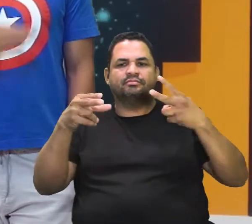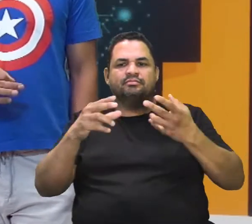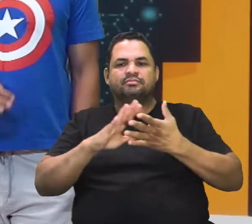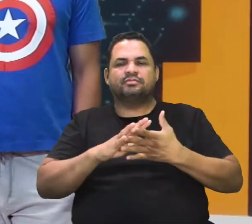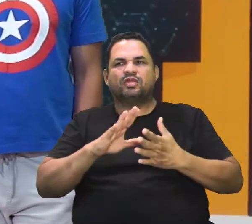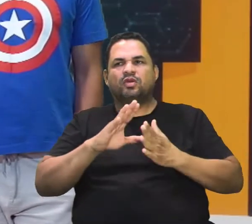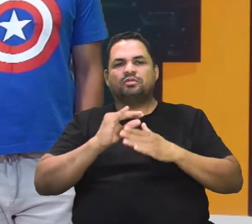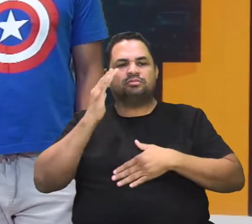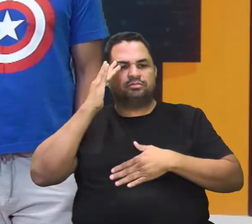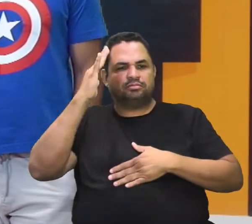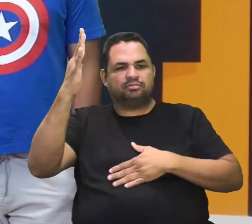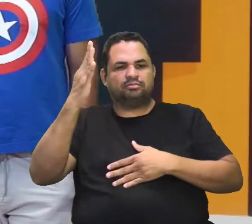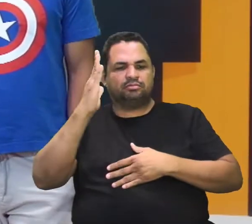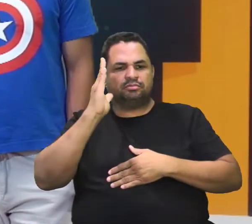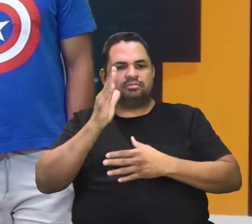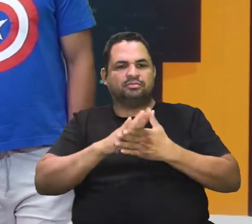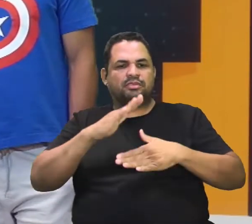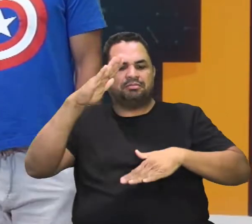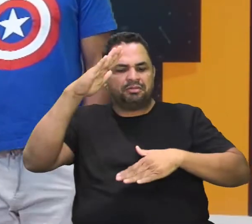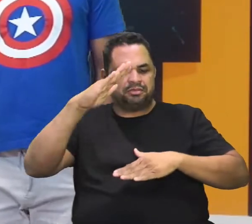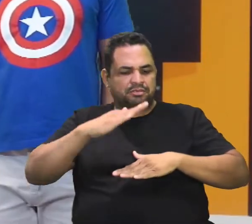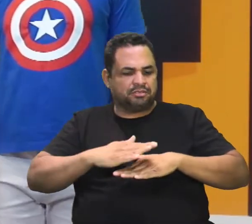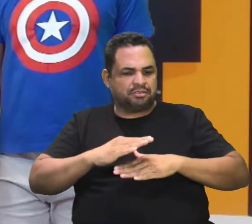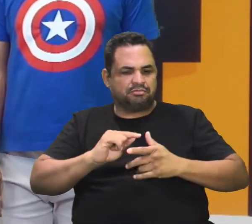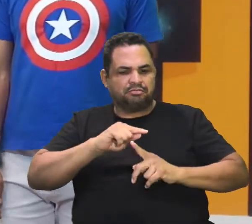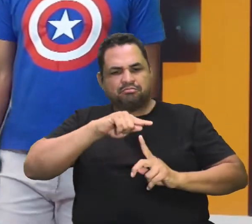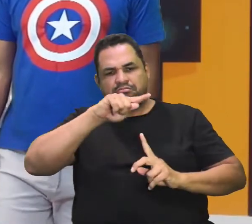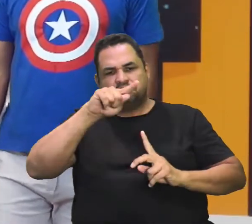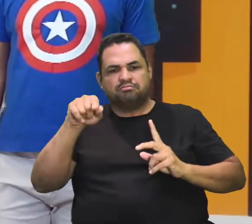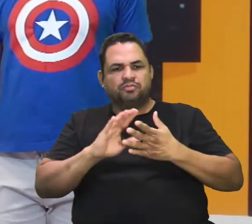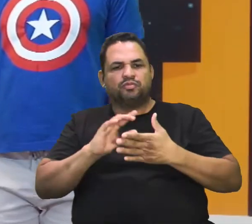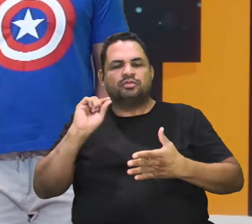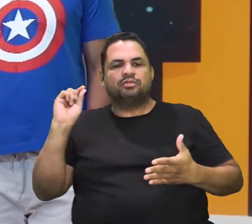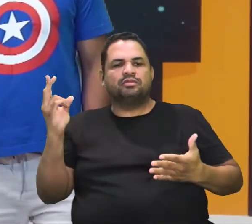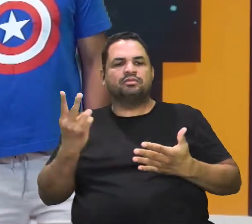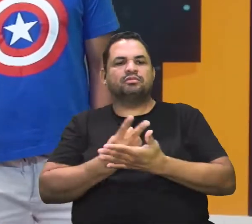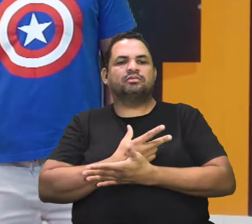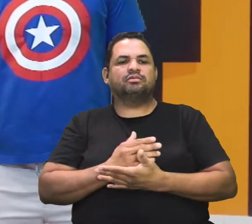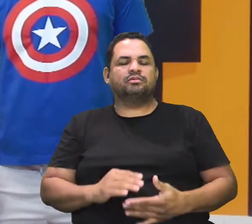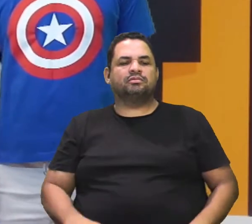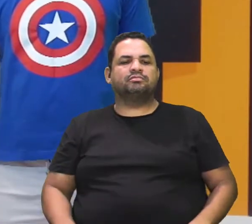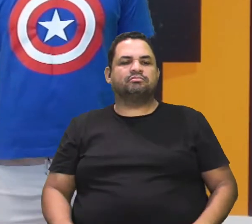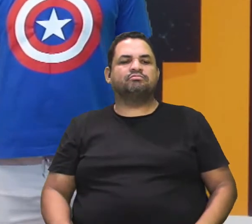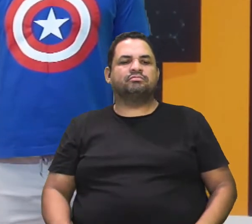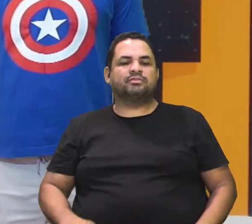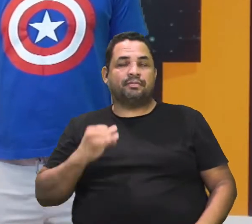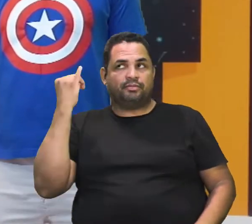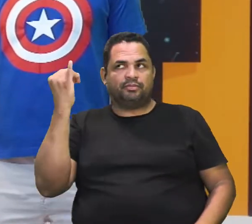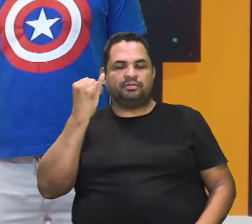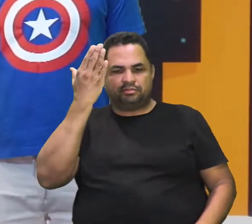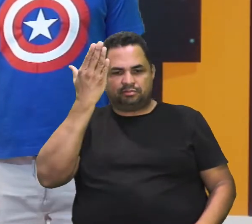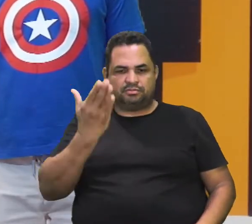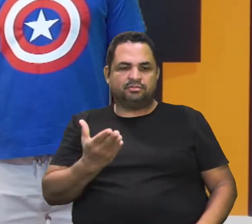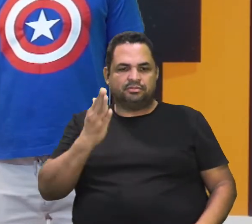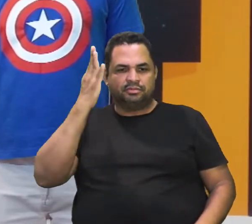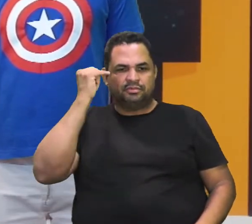Só teoria. Só sabendo se é mais achatada, mais arredondada, o que aconteceu com ela? Então, vale a pena, né? Vamos, então, agora a gente